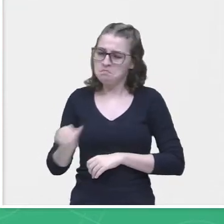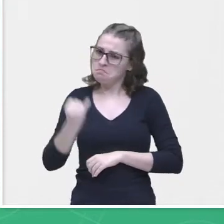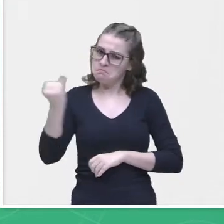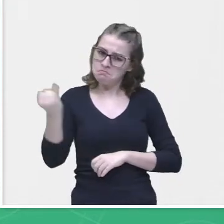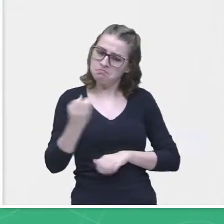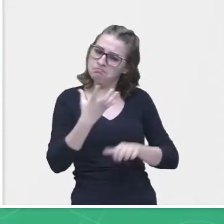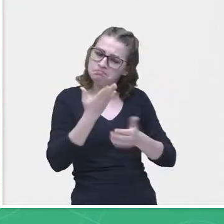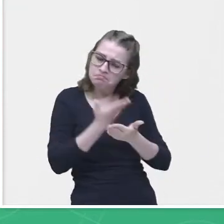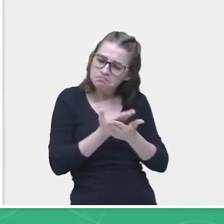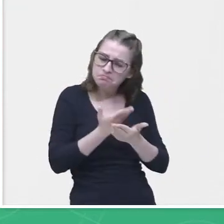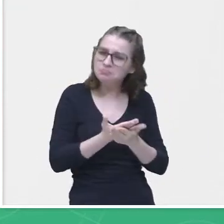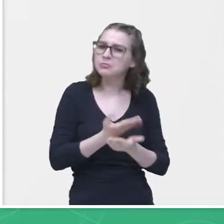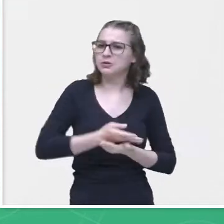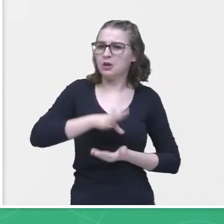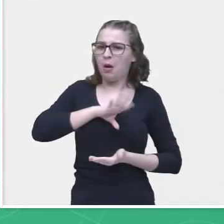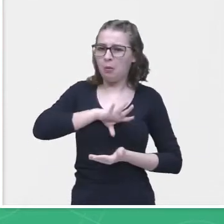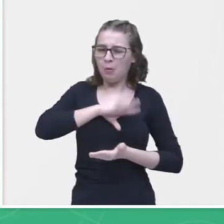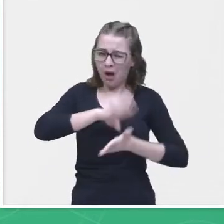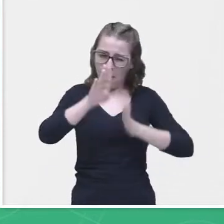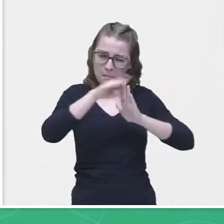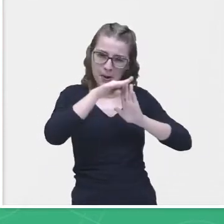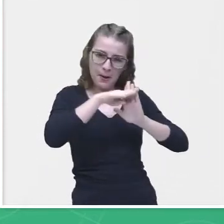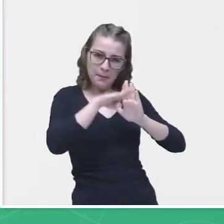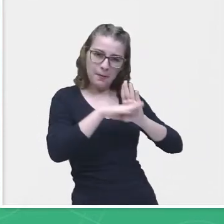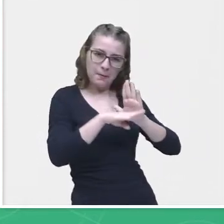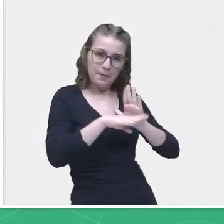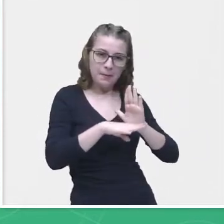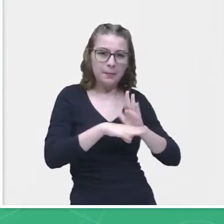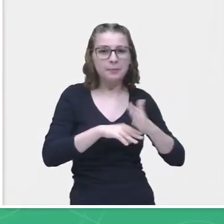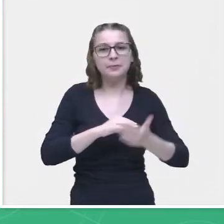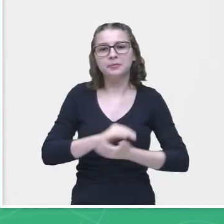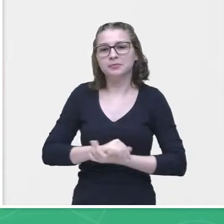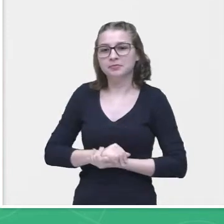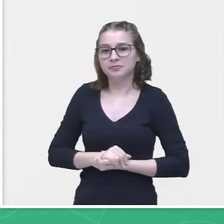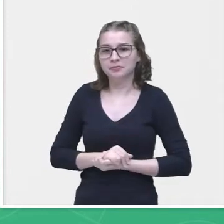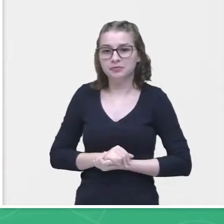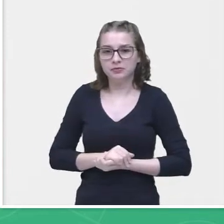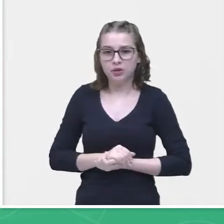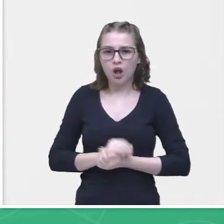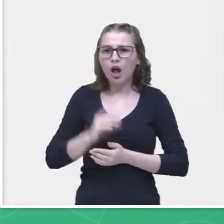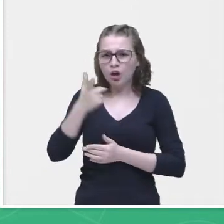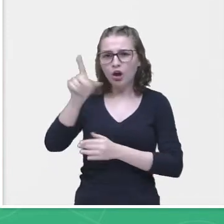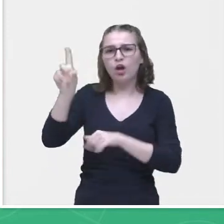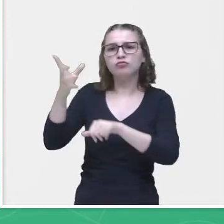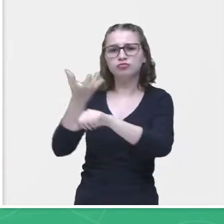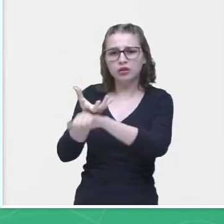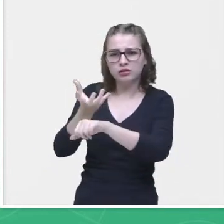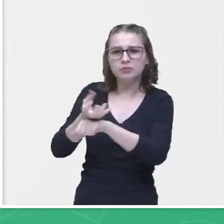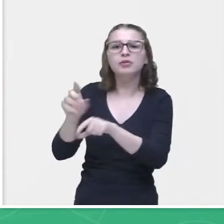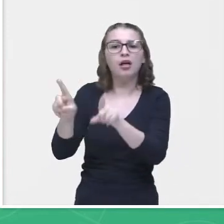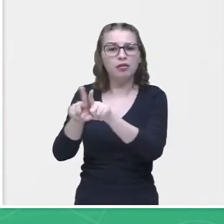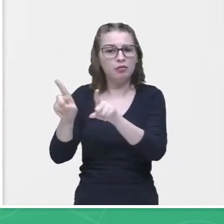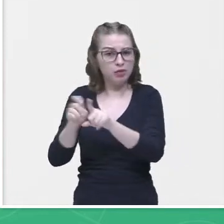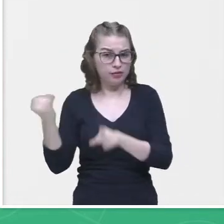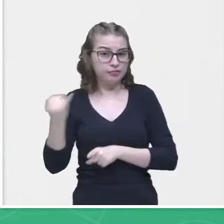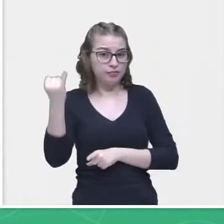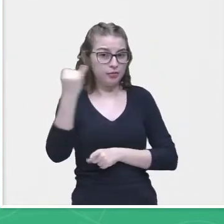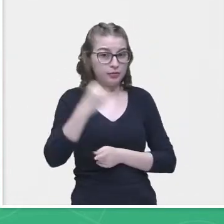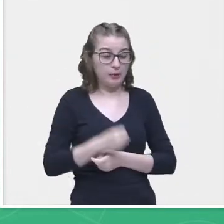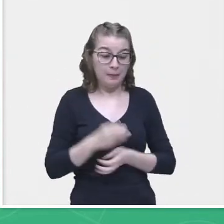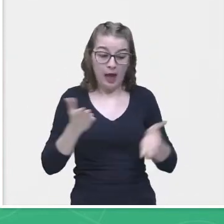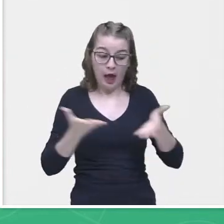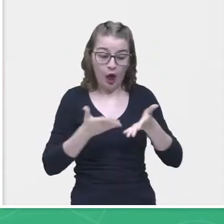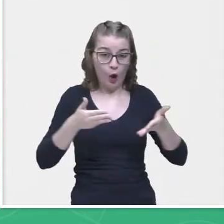estudarmos também, todos os componentes curriculares são importantíssimos, mas aqui especificamente na língua